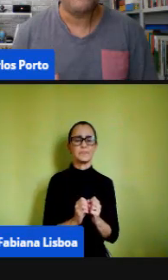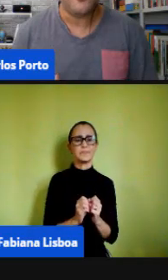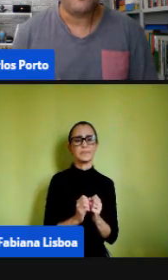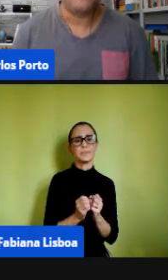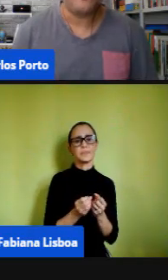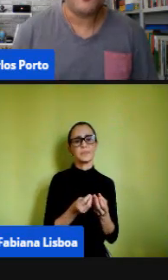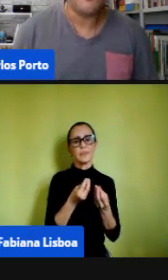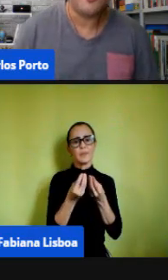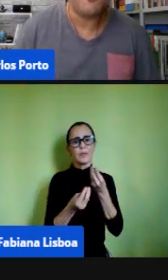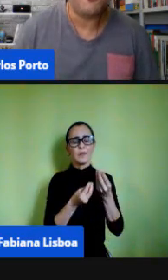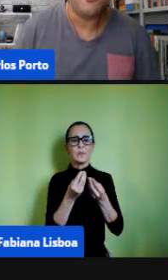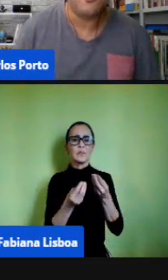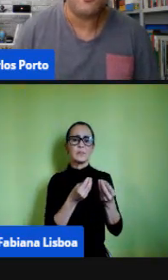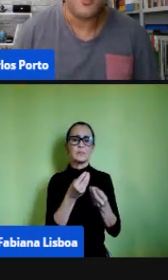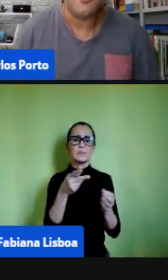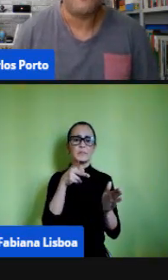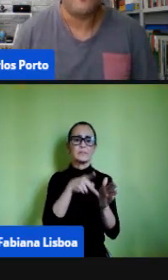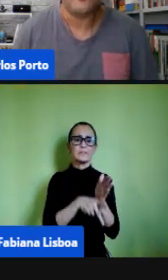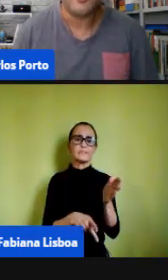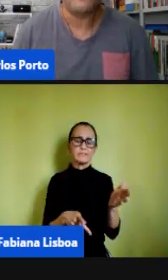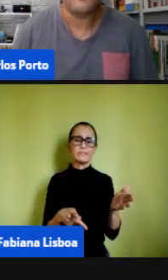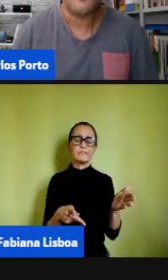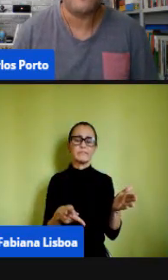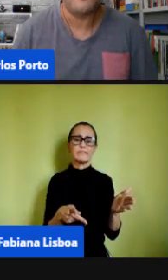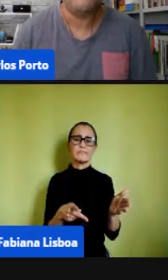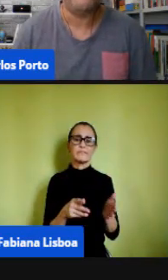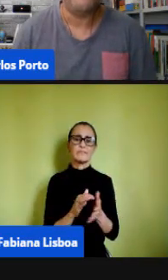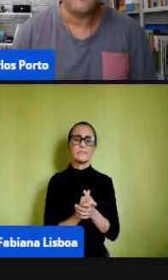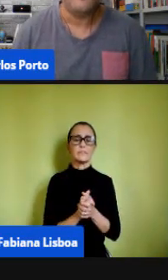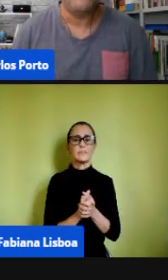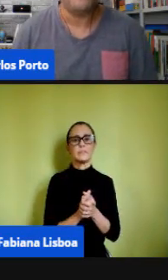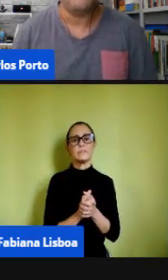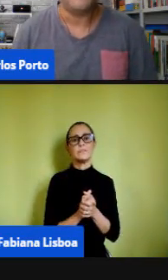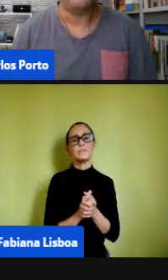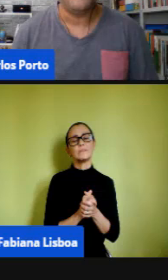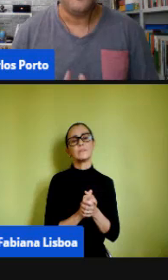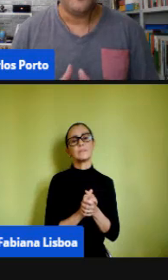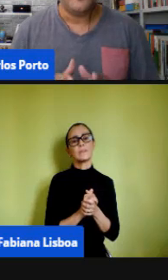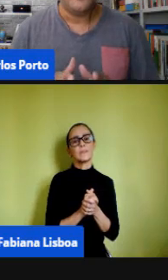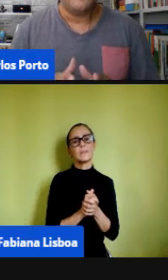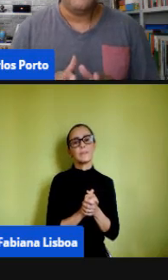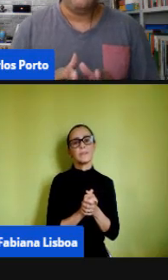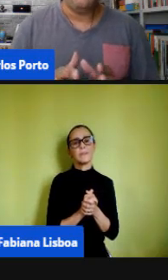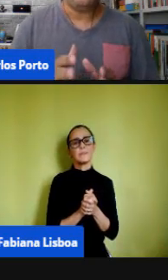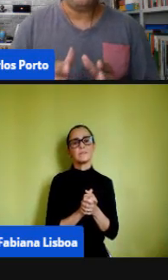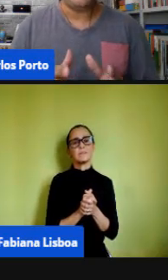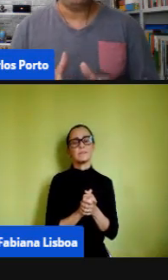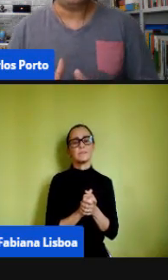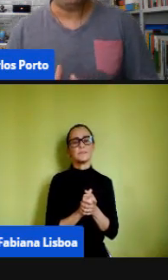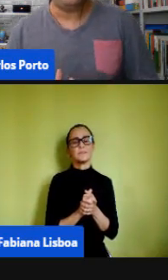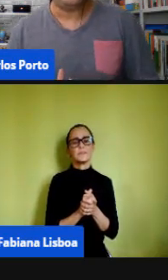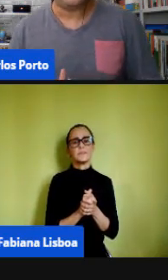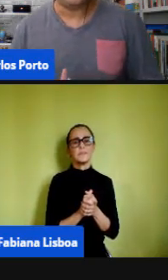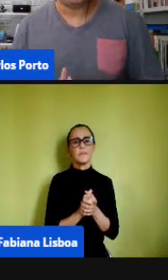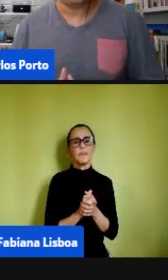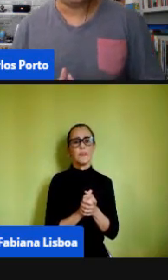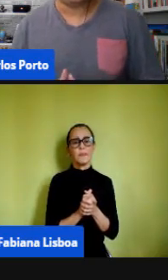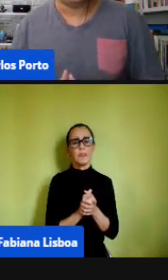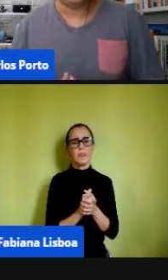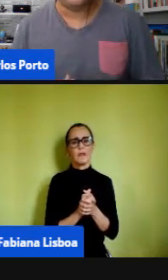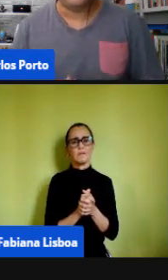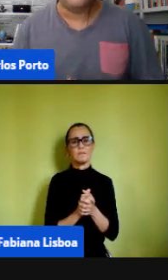o plano de aula. Deixa eu passar aqui para vocês, vamos lá? Voltar um slide aqui. Muito bem. Perceba que não tem muita...